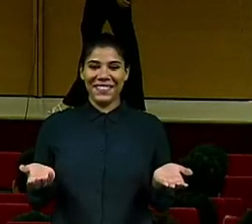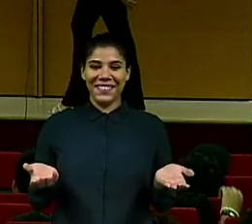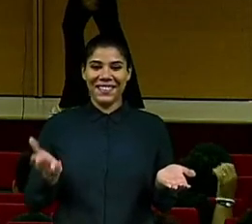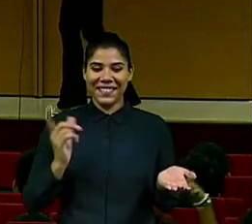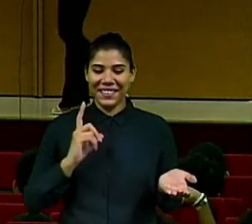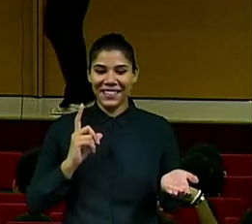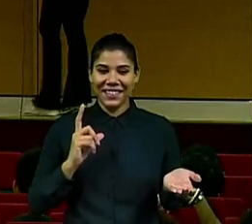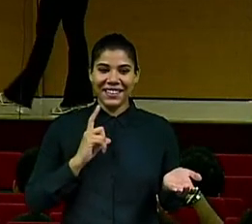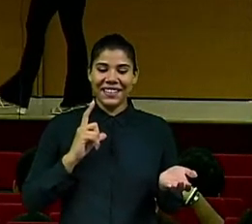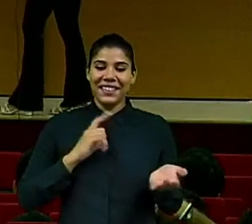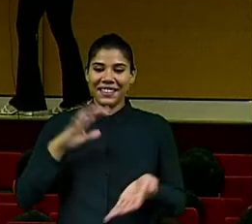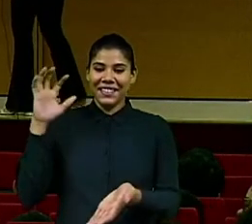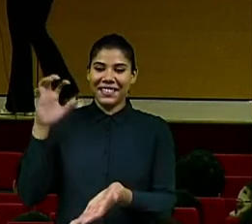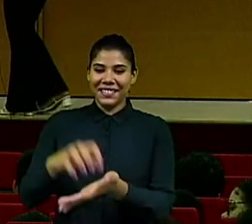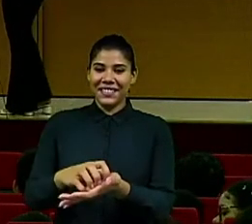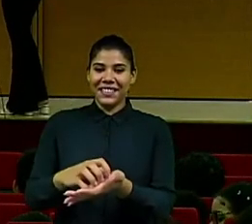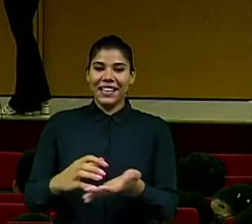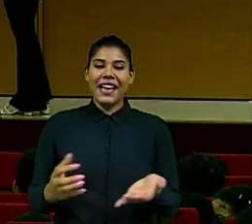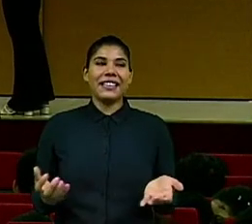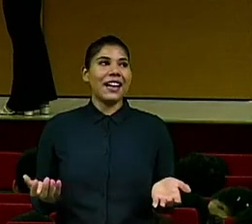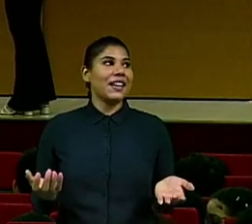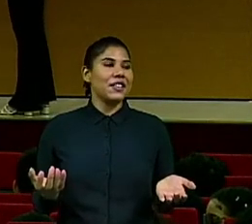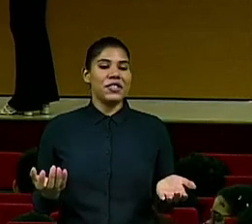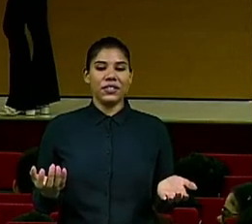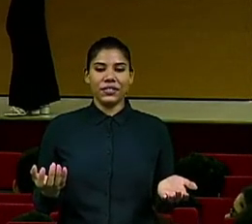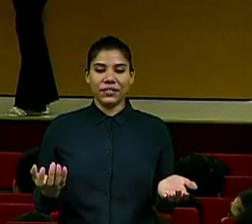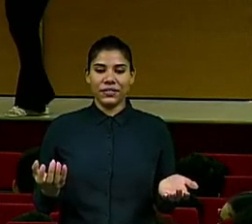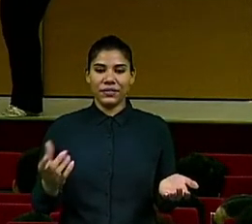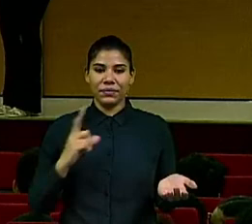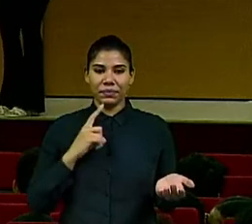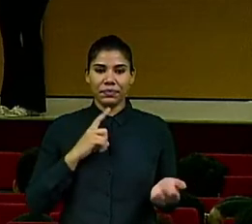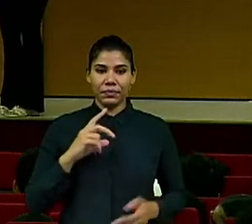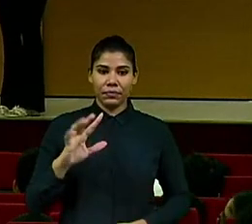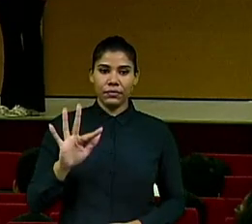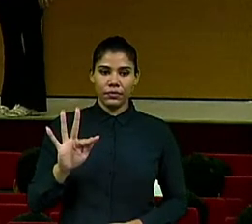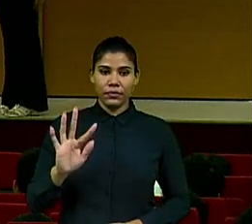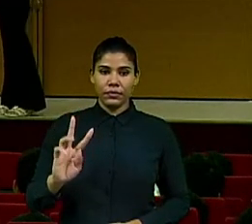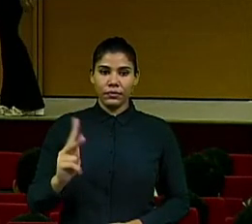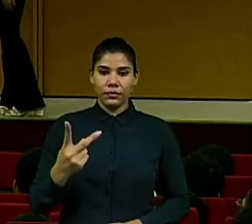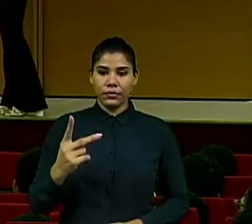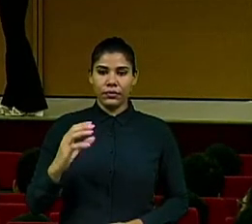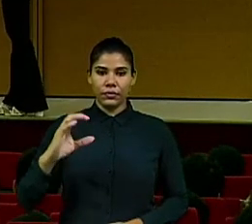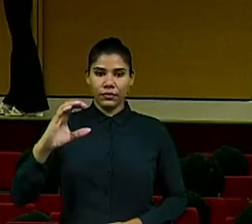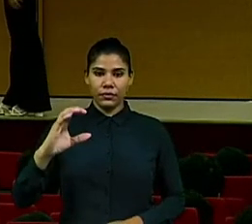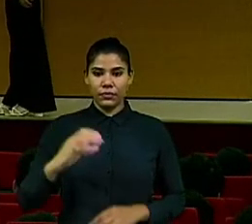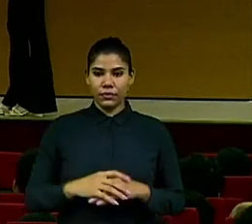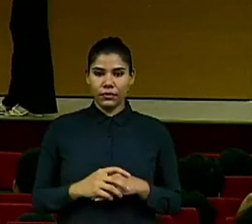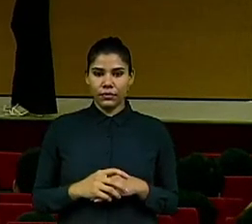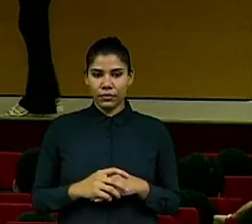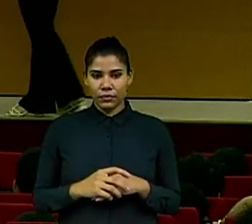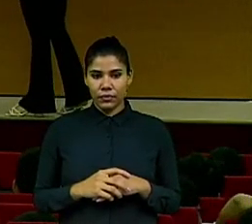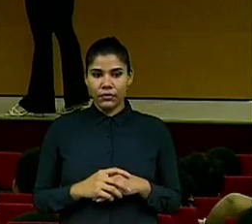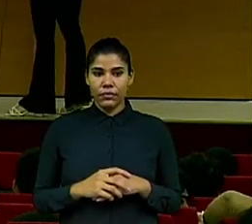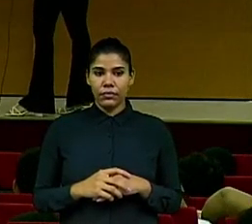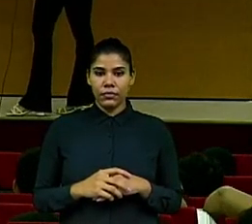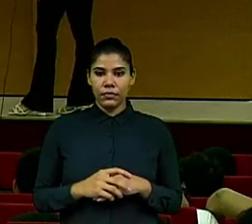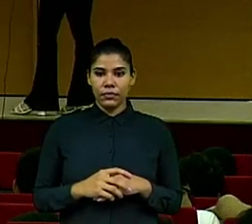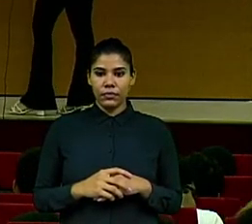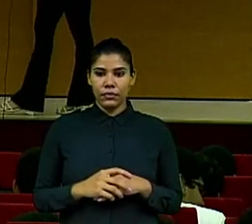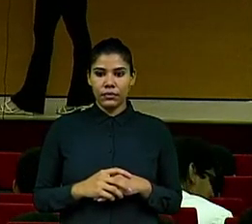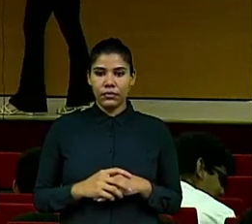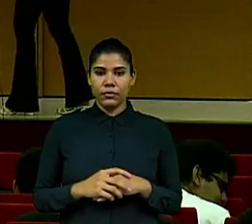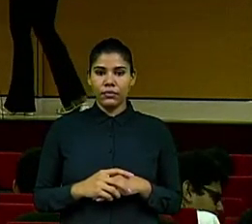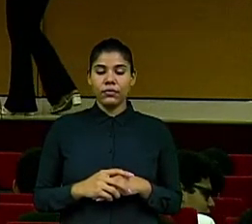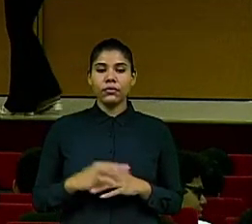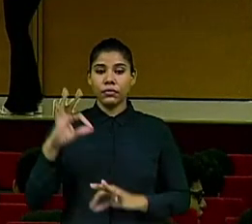executivo certo bom E aí Fernando Henrique Cardoso ele dá um passo Bem largo para o chamado neoliberalismo no Brasil tá